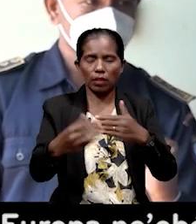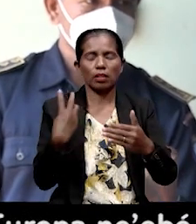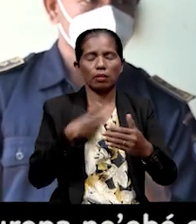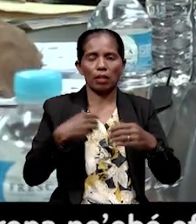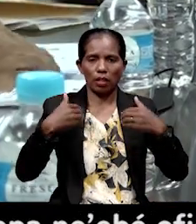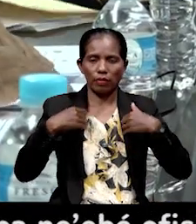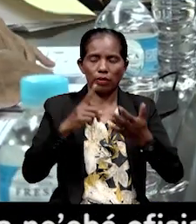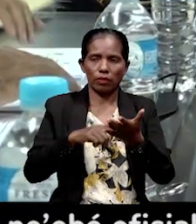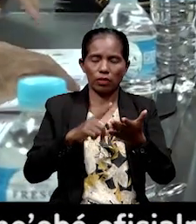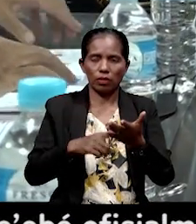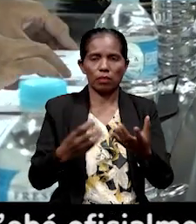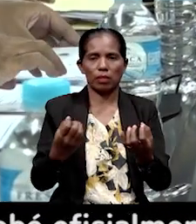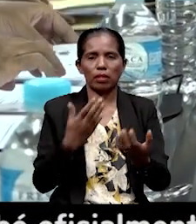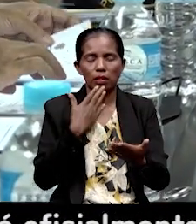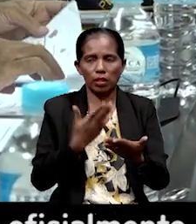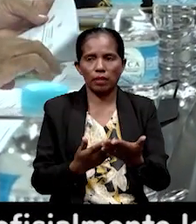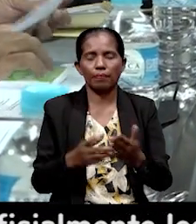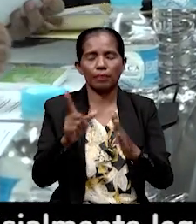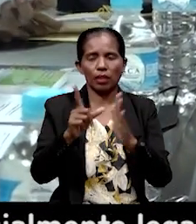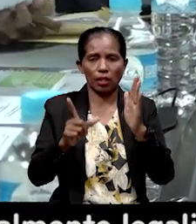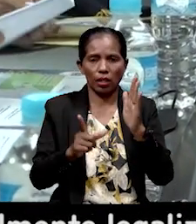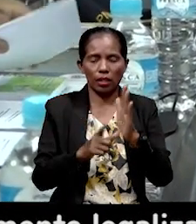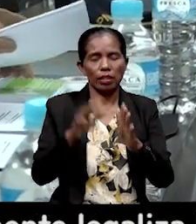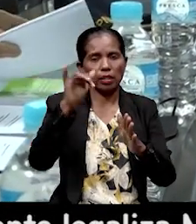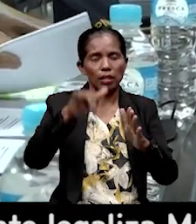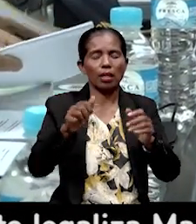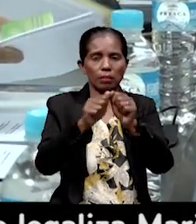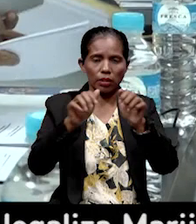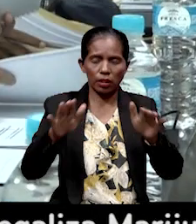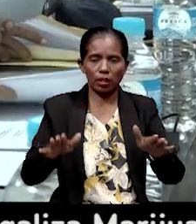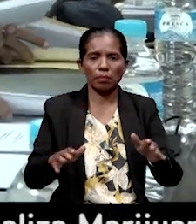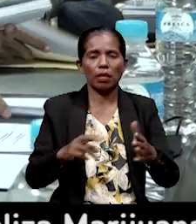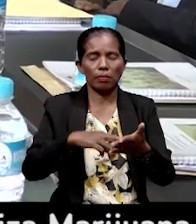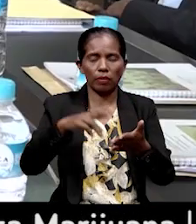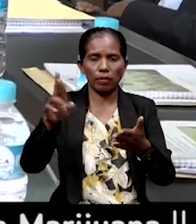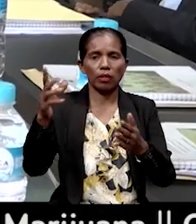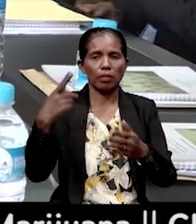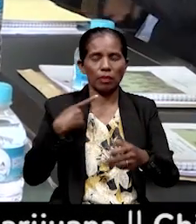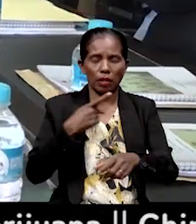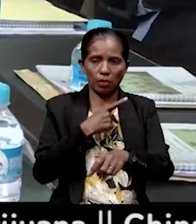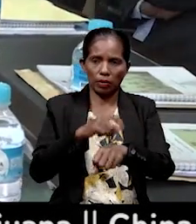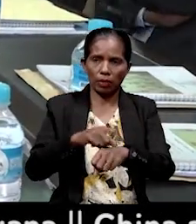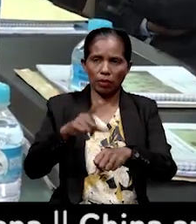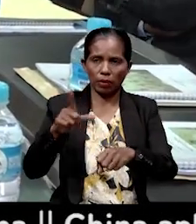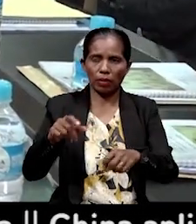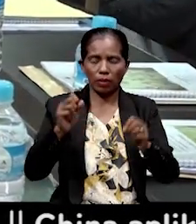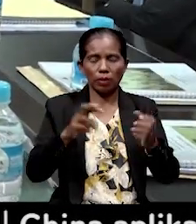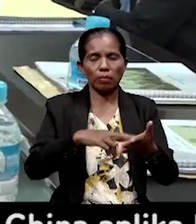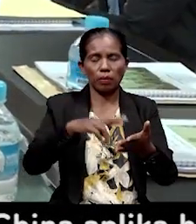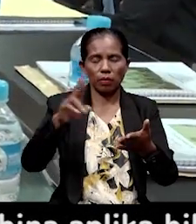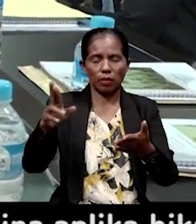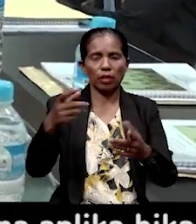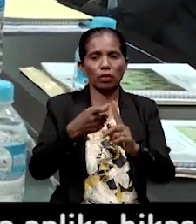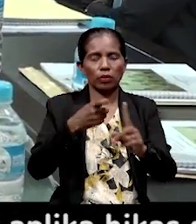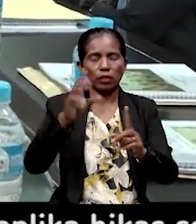ini bem maka lian lito. Lei Poder Local no Descentralização Administrativa, né, aprovado e a Parlamento Nacional no promulgado ona